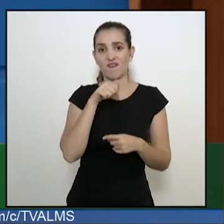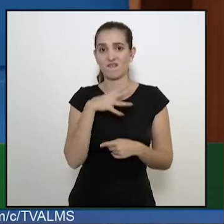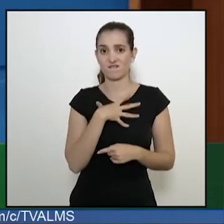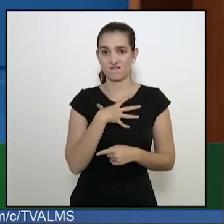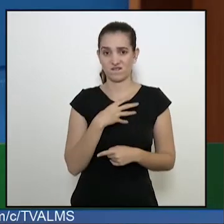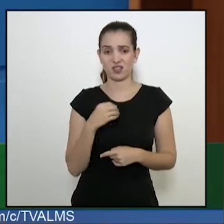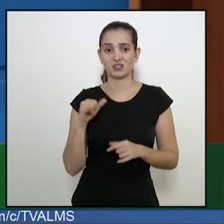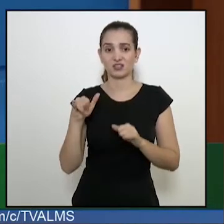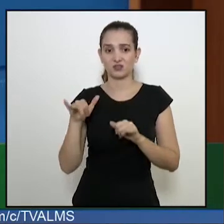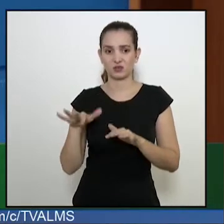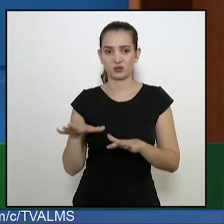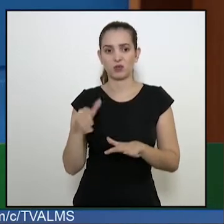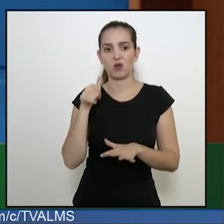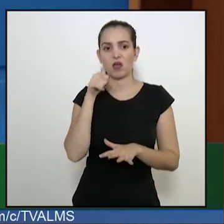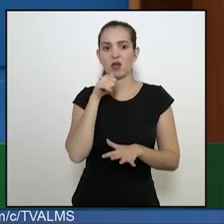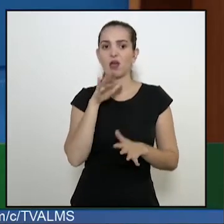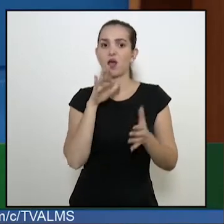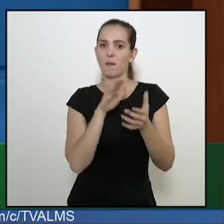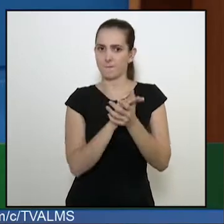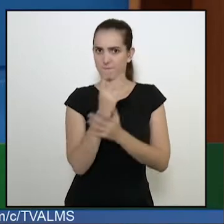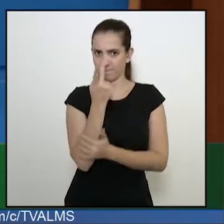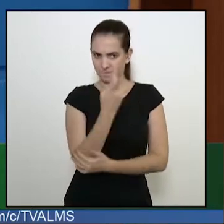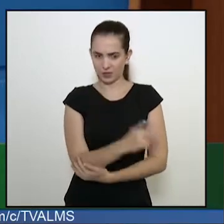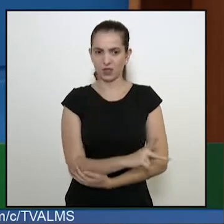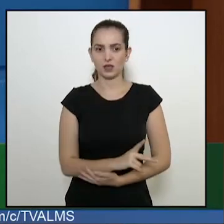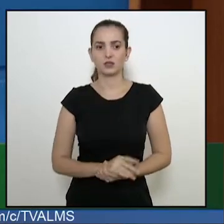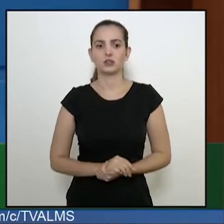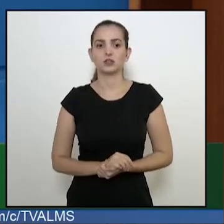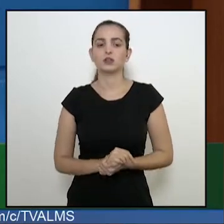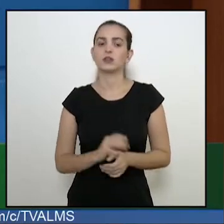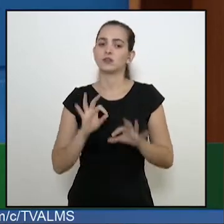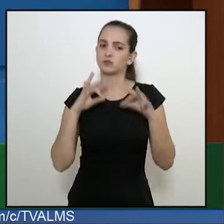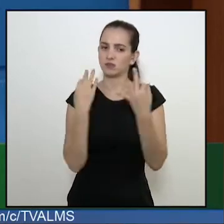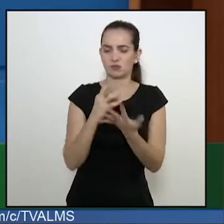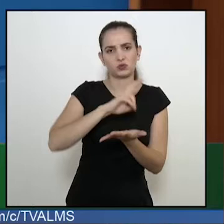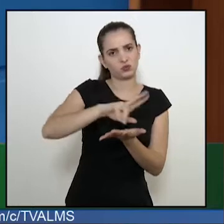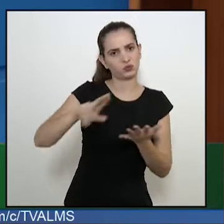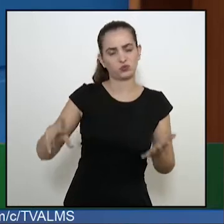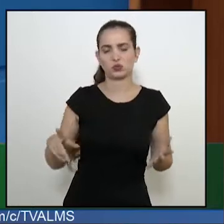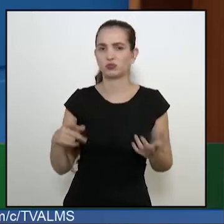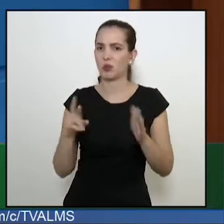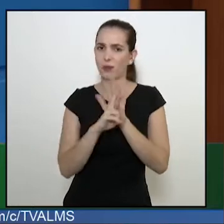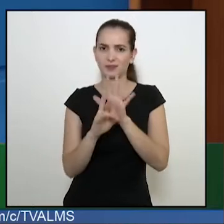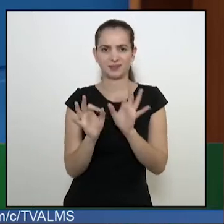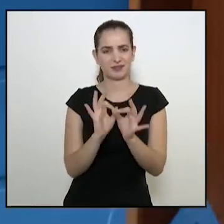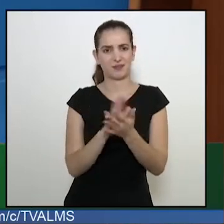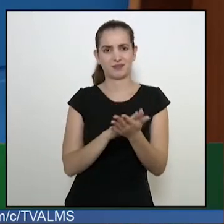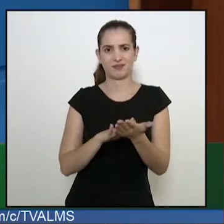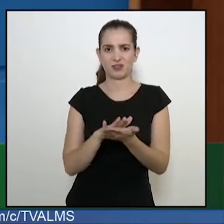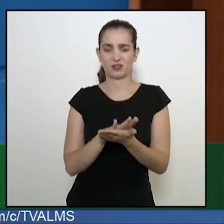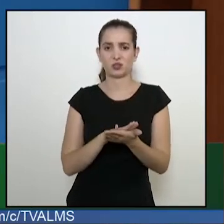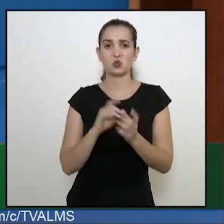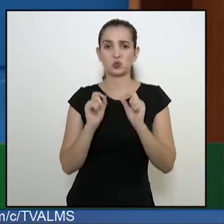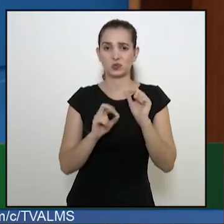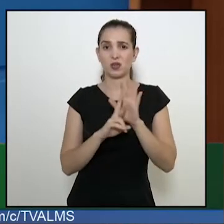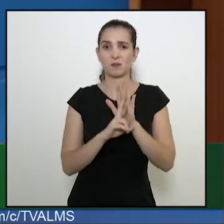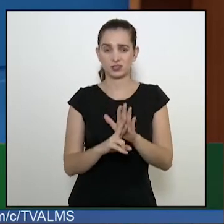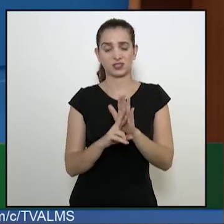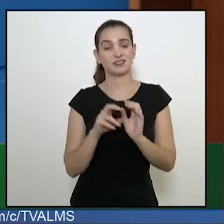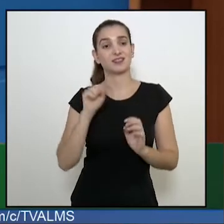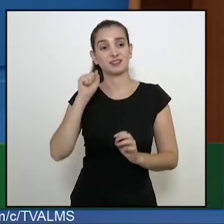para a companheira dela, para seus familiares, isso não representa mais nada. O que representa é